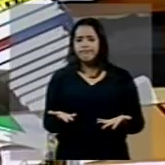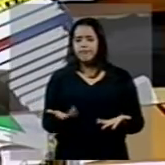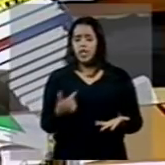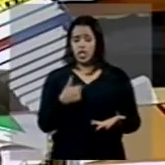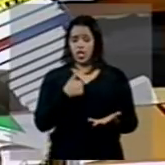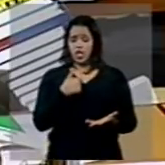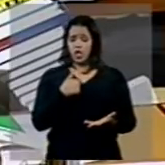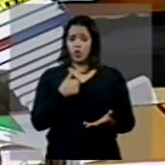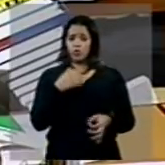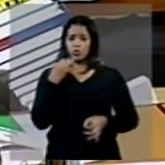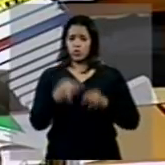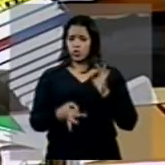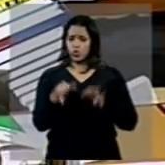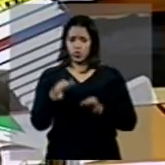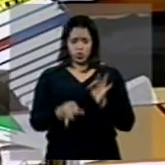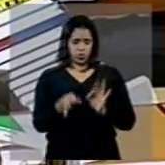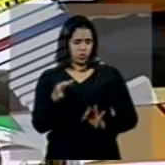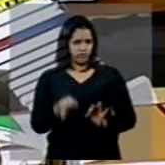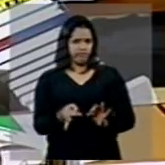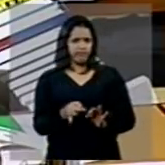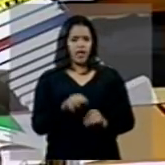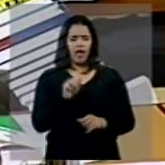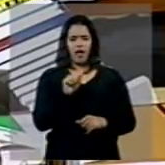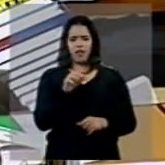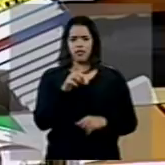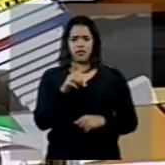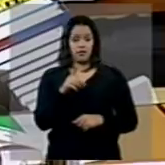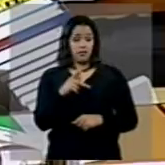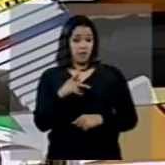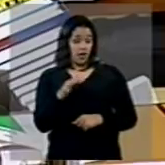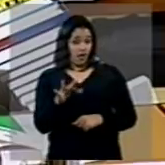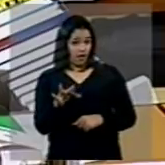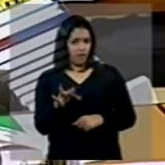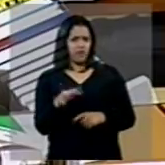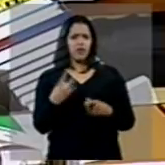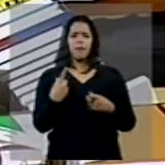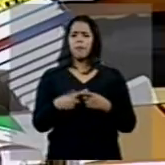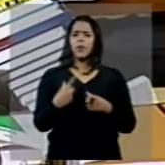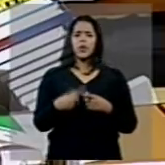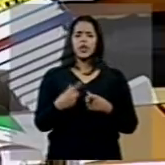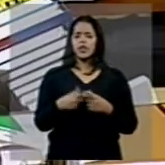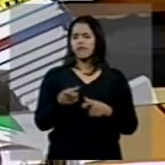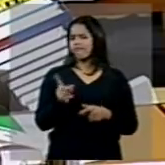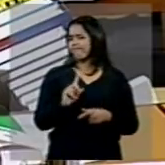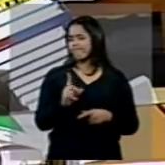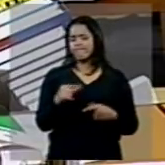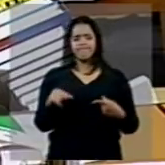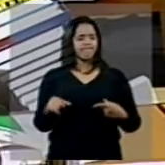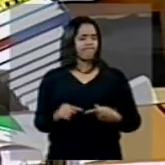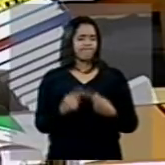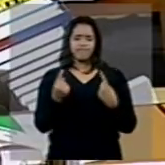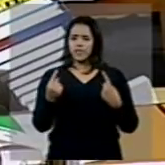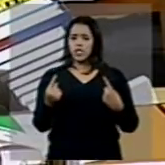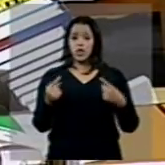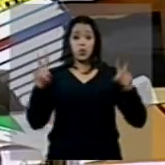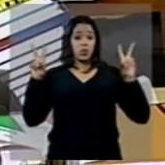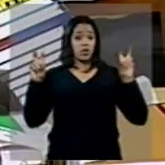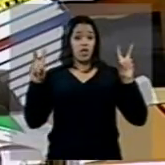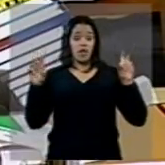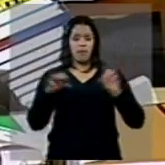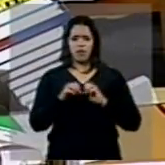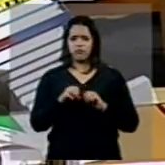em definitivo, essa DPF, porque não se coaduna com o tema de